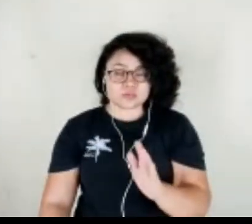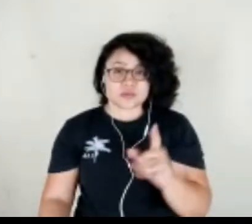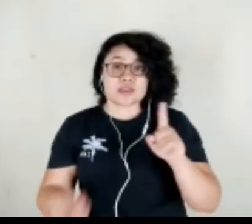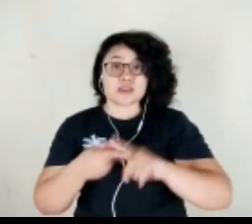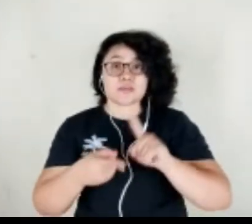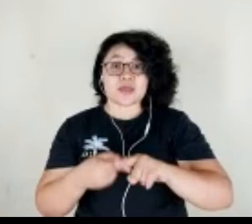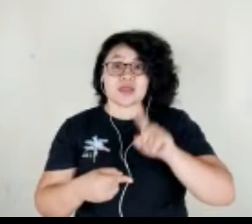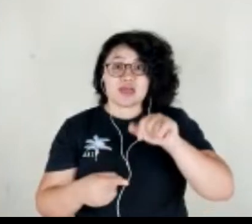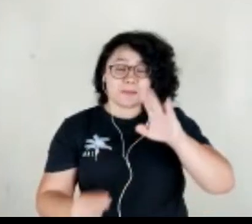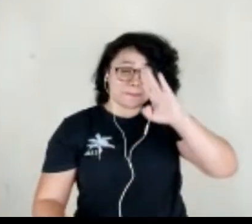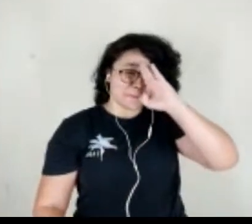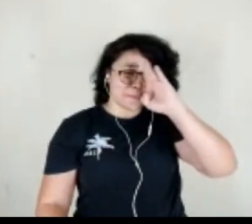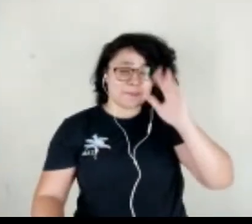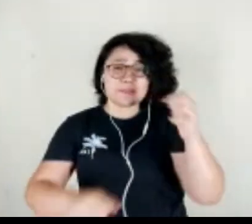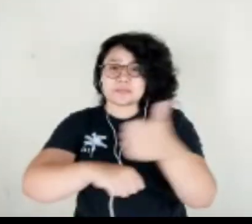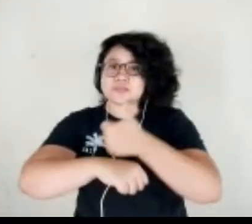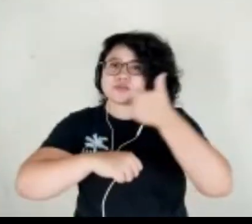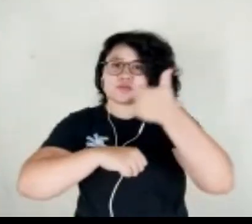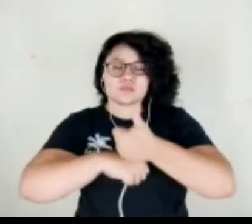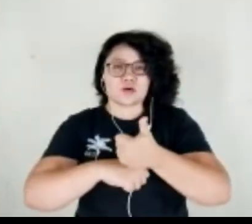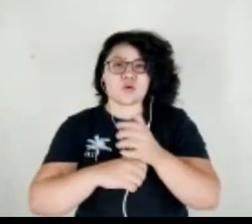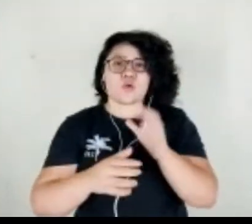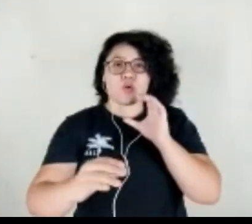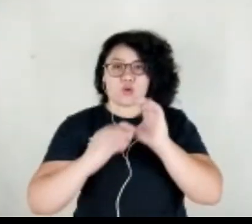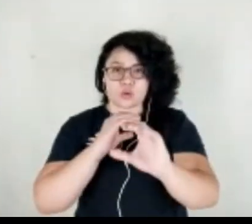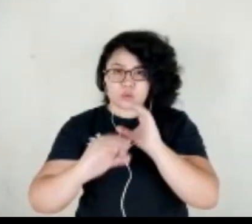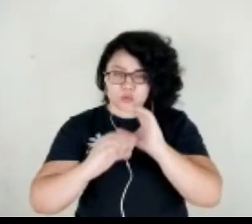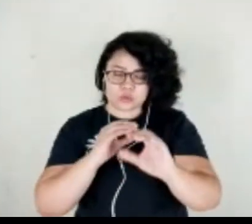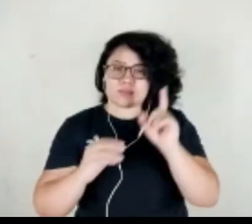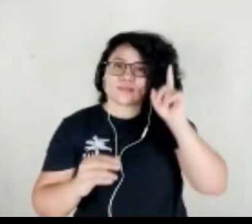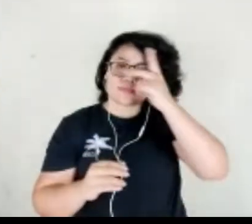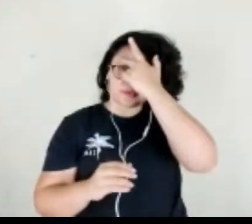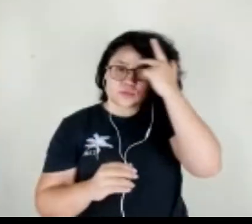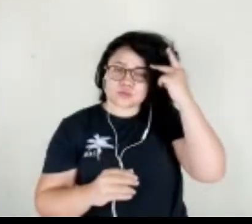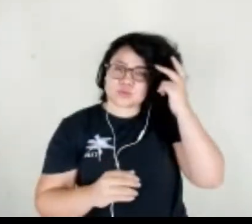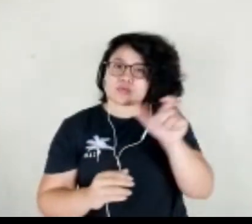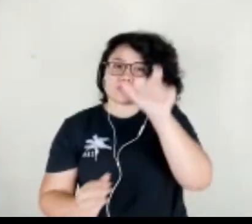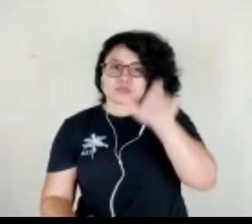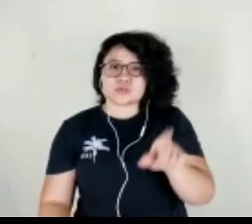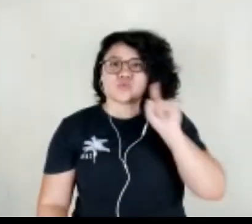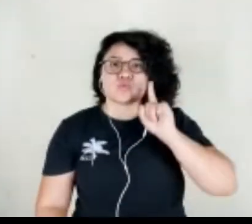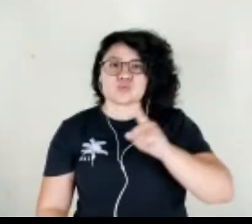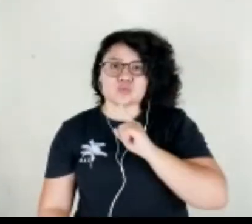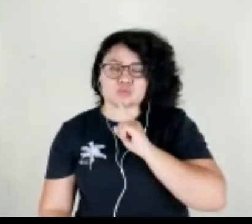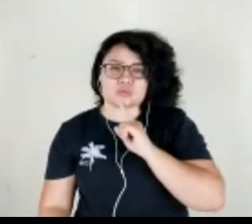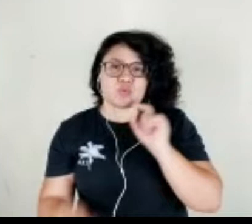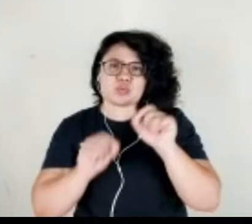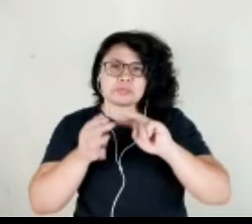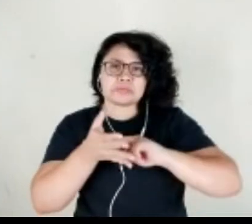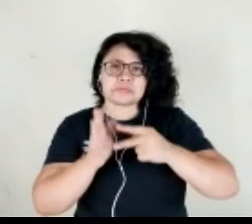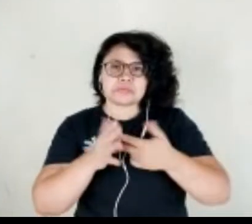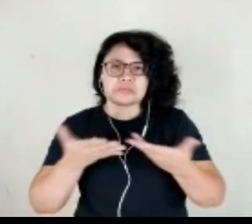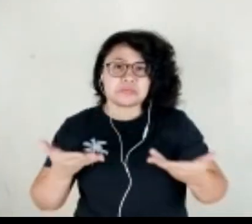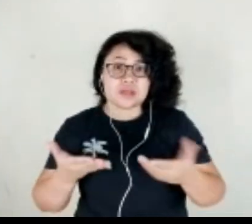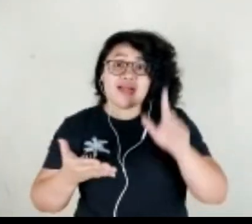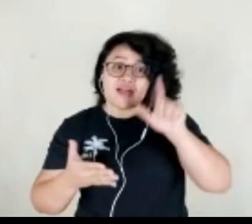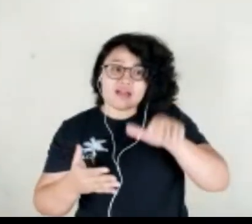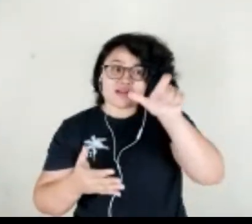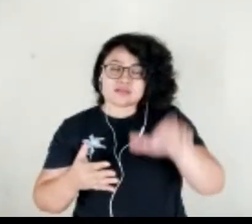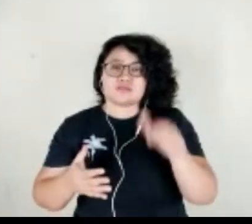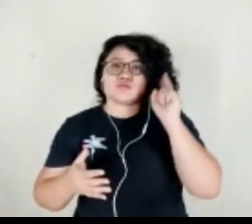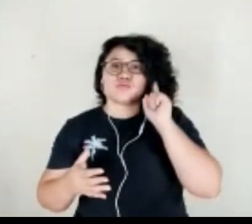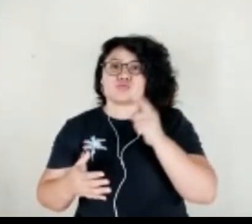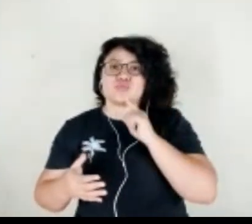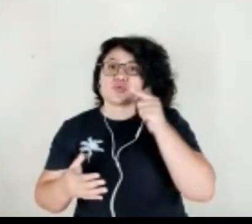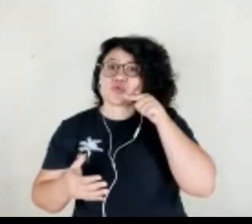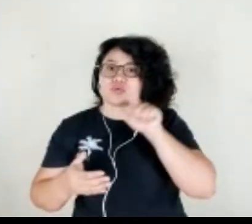que ela é a principal comunicação da pessoa surda. Ou seja, ela é o